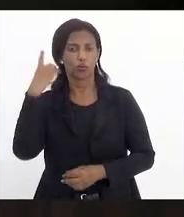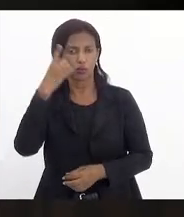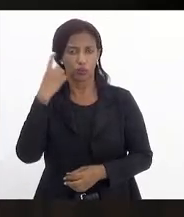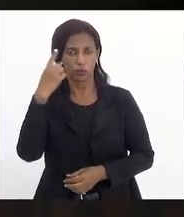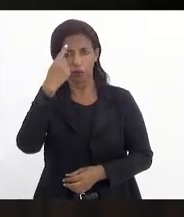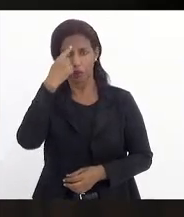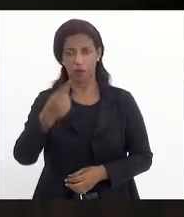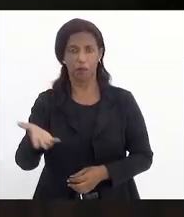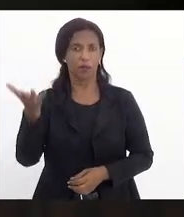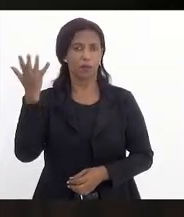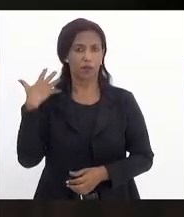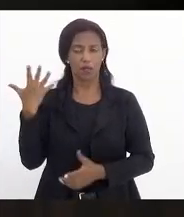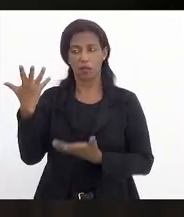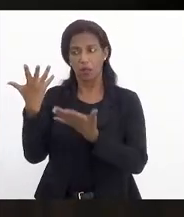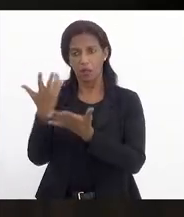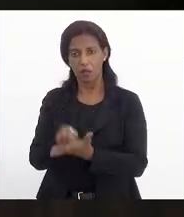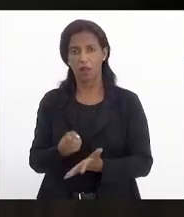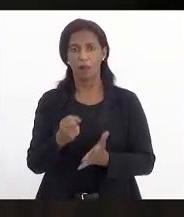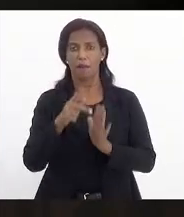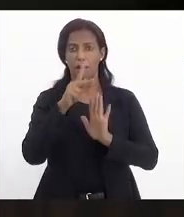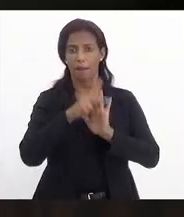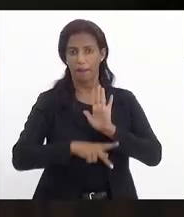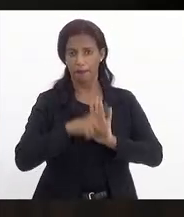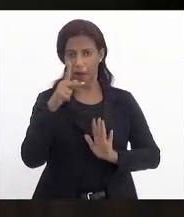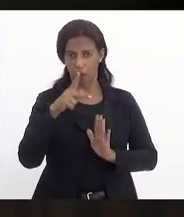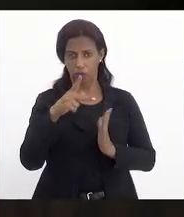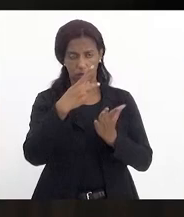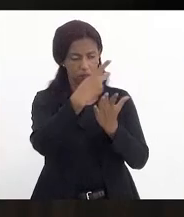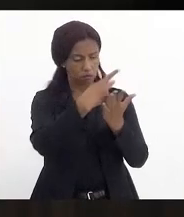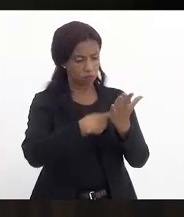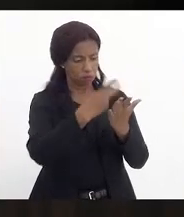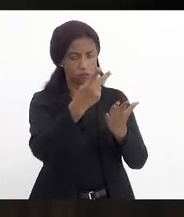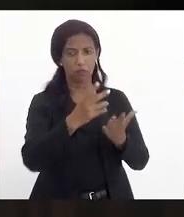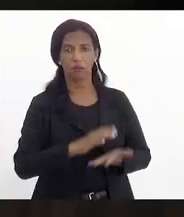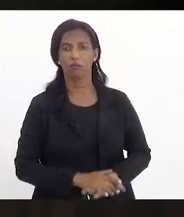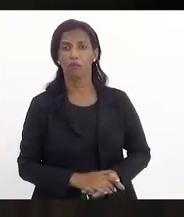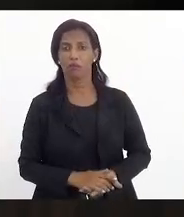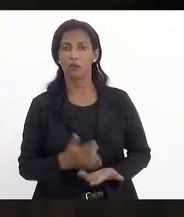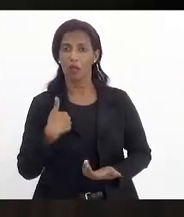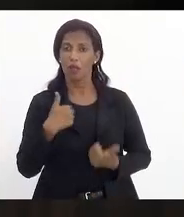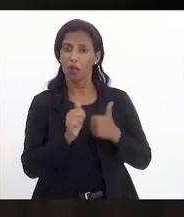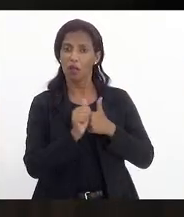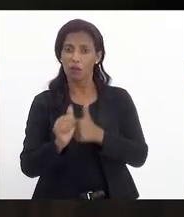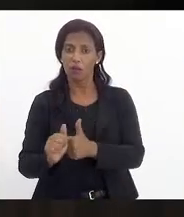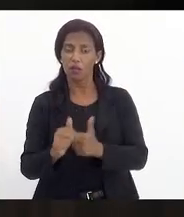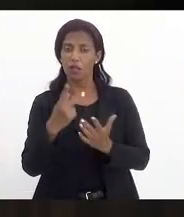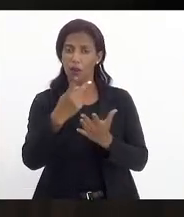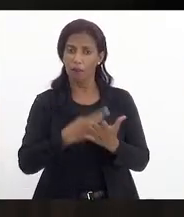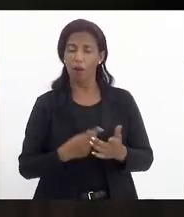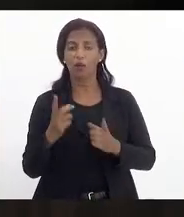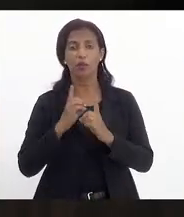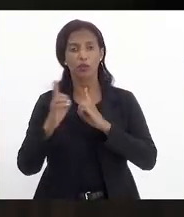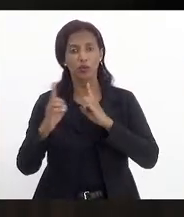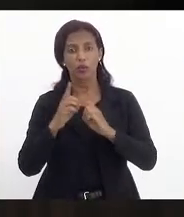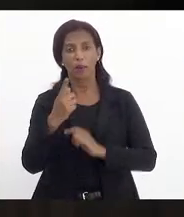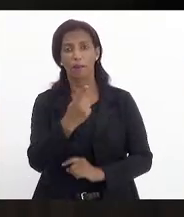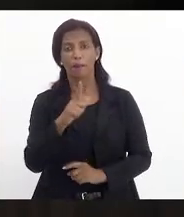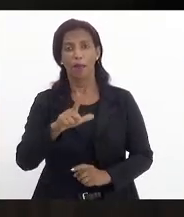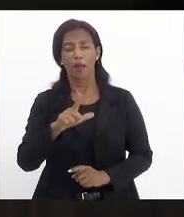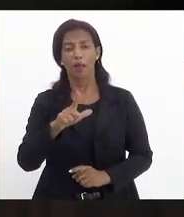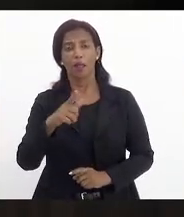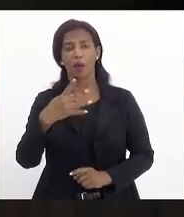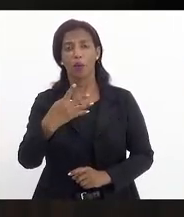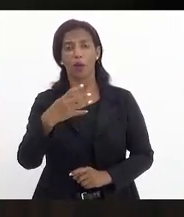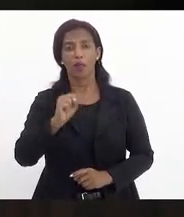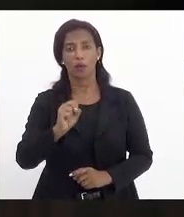semana passada a pauta, todos. Eu quero seguir a pauta. Então, nós estamos discutindo o PL